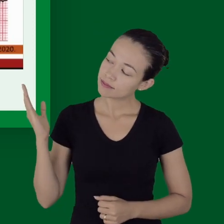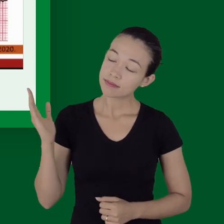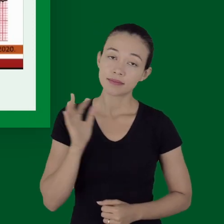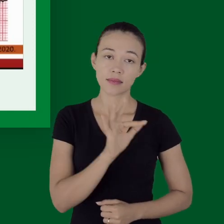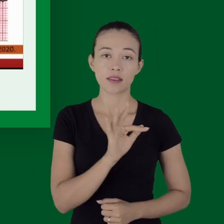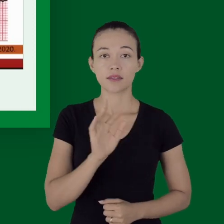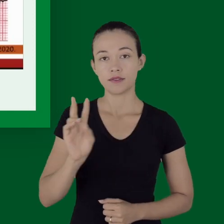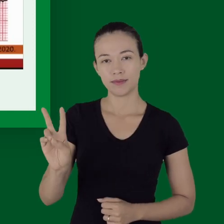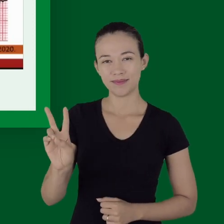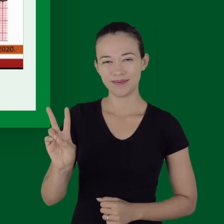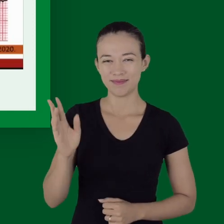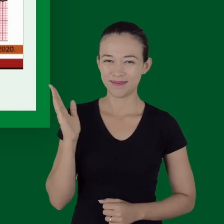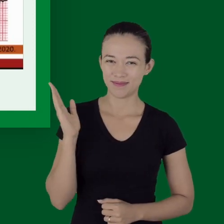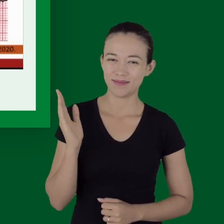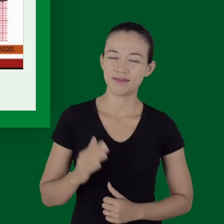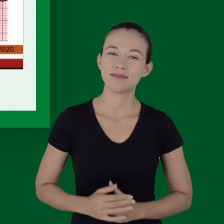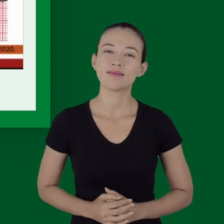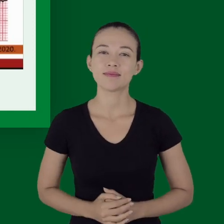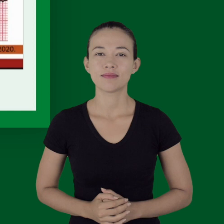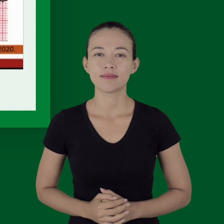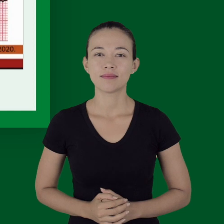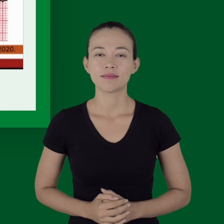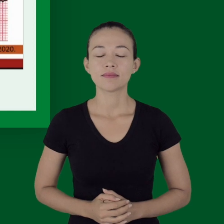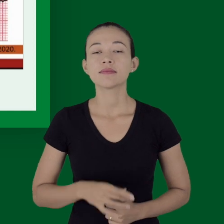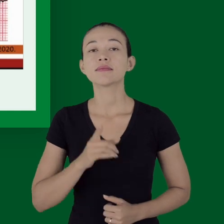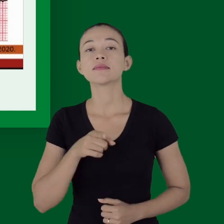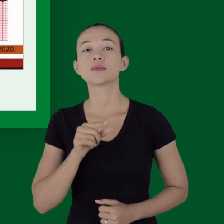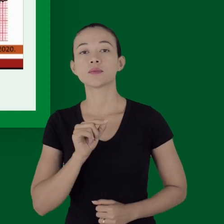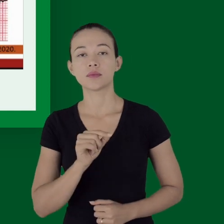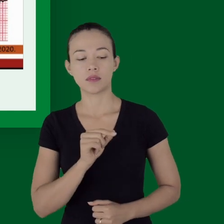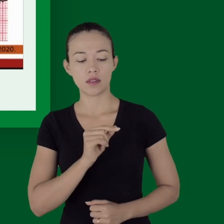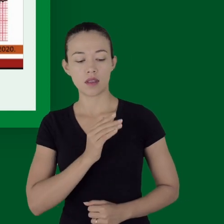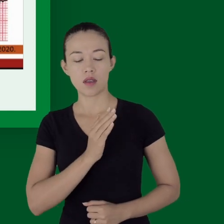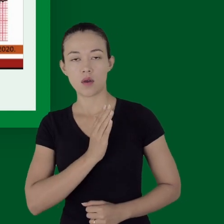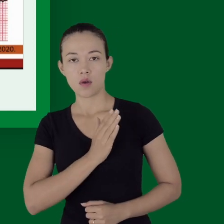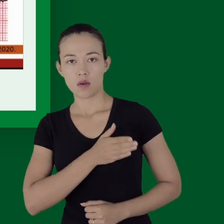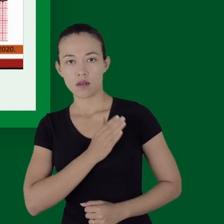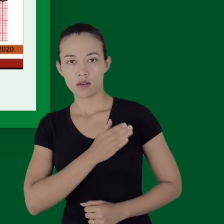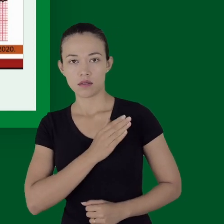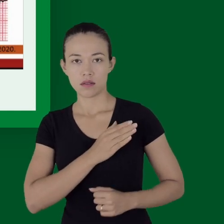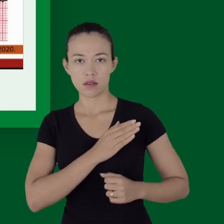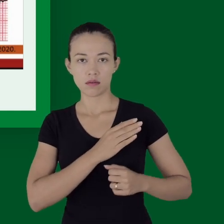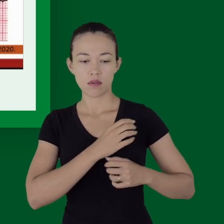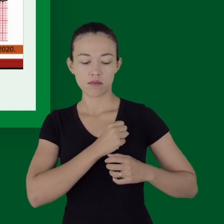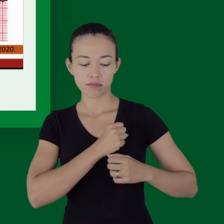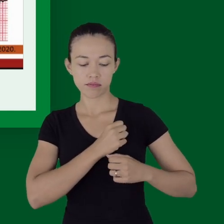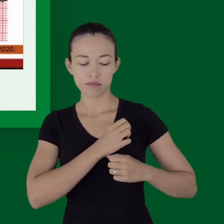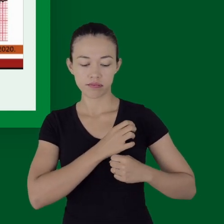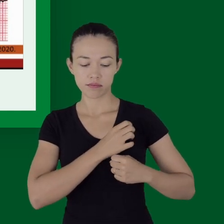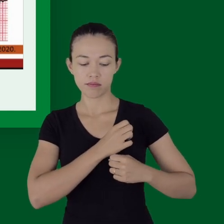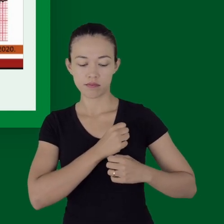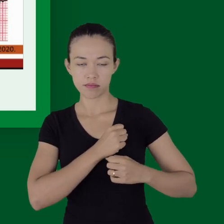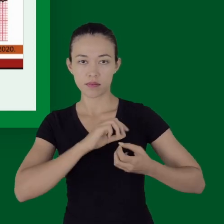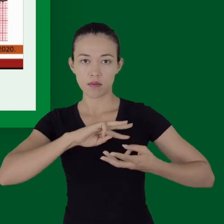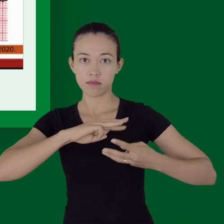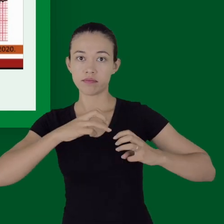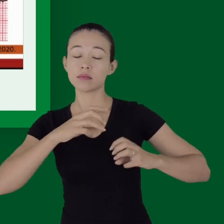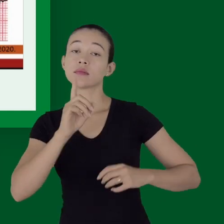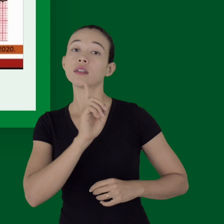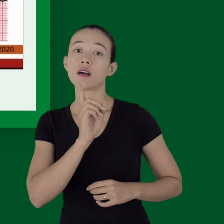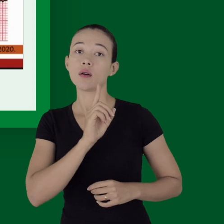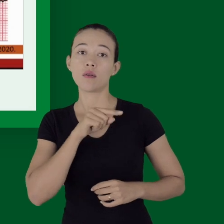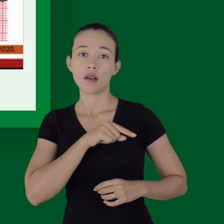Então, na fibrilação ventricular, o coração não tem atividade contrátil, ele vai apenas fibrilar, não tem débito cardíaco, não tem